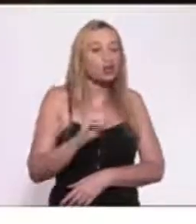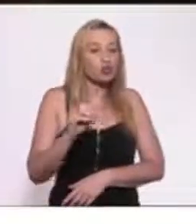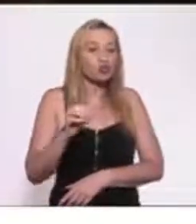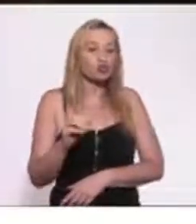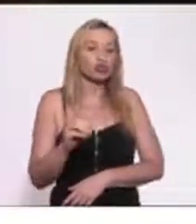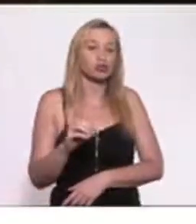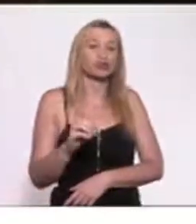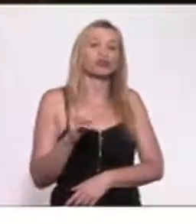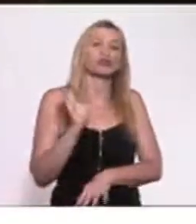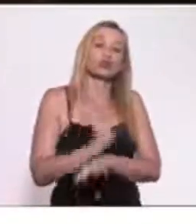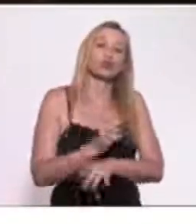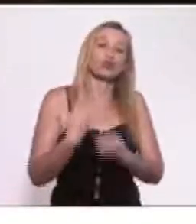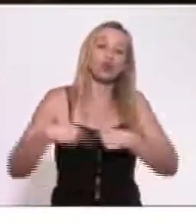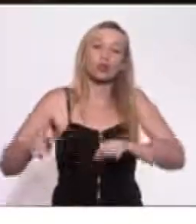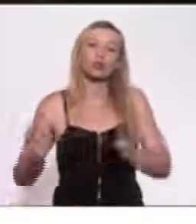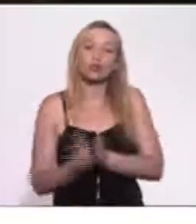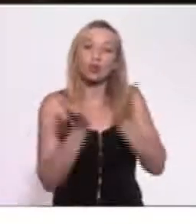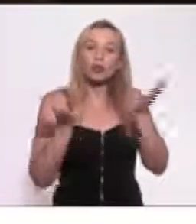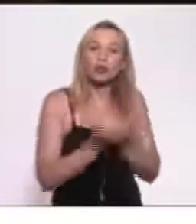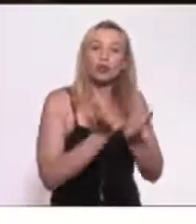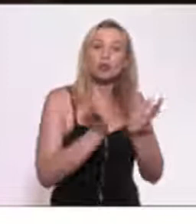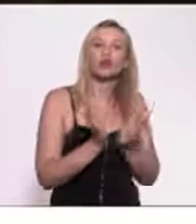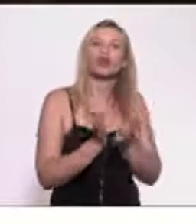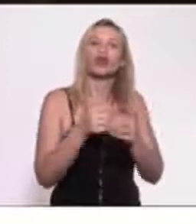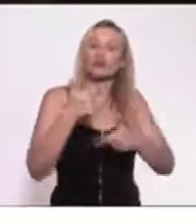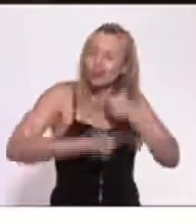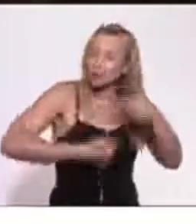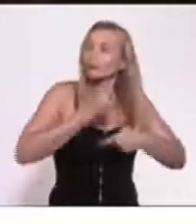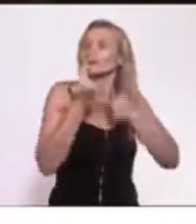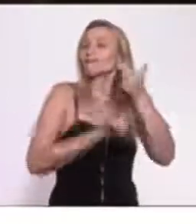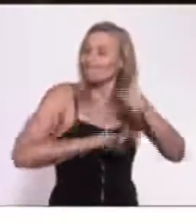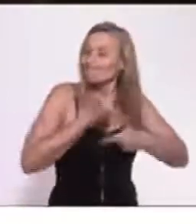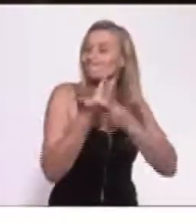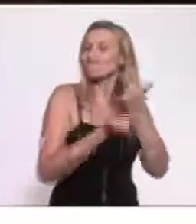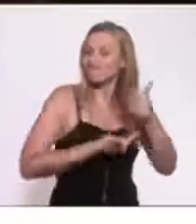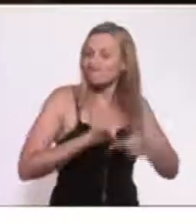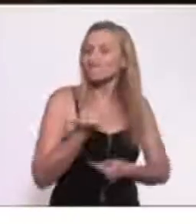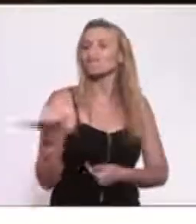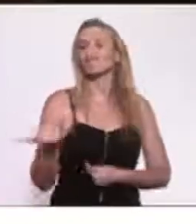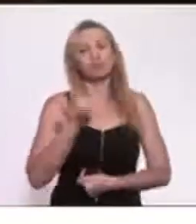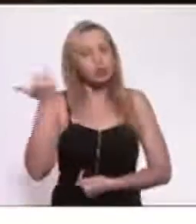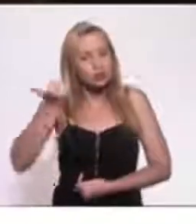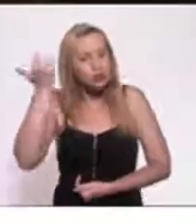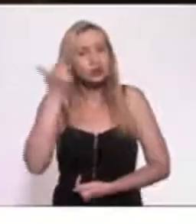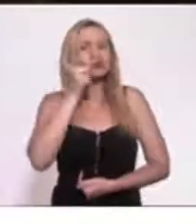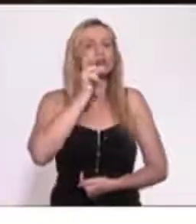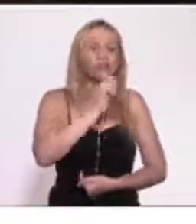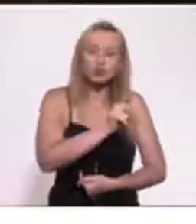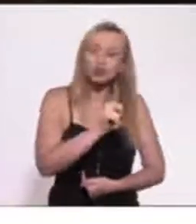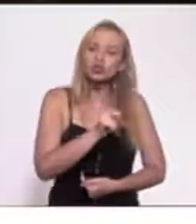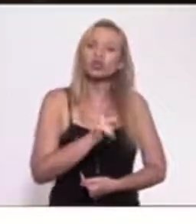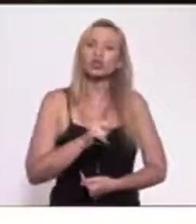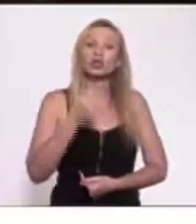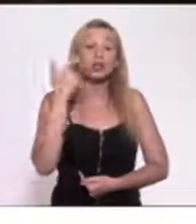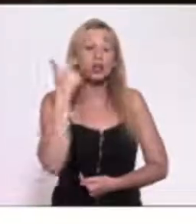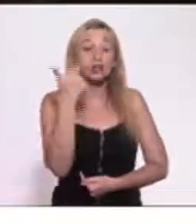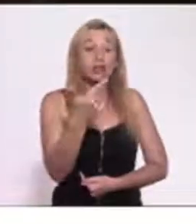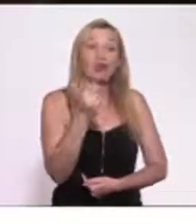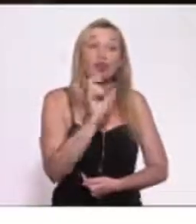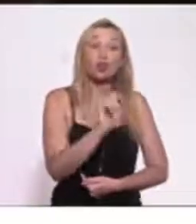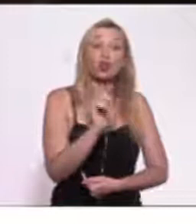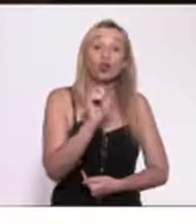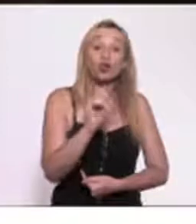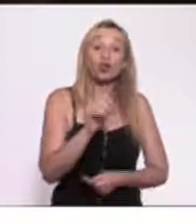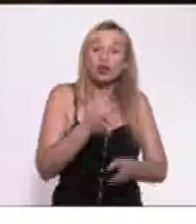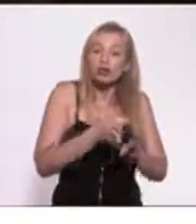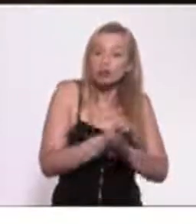Combate à Pobreza, o nosso fundo que é uma luta bastante importante, a conquista desse fundo, que visa